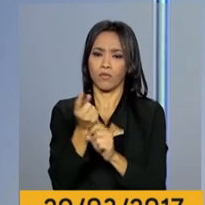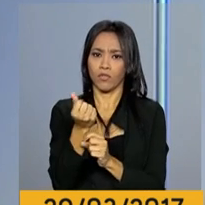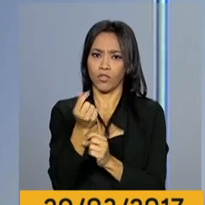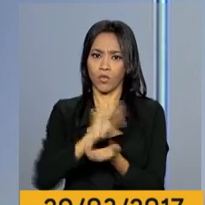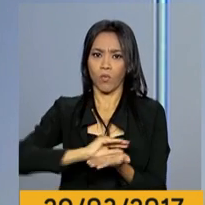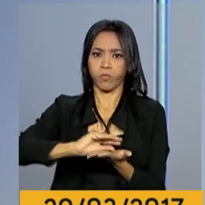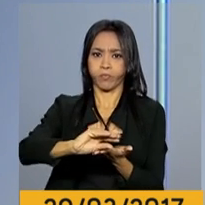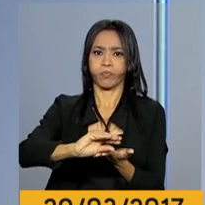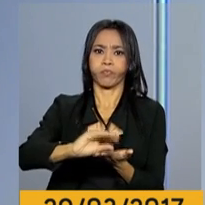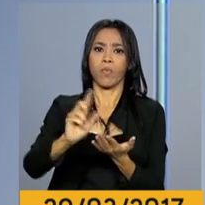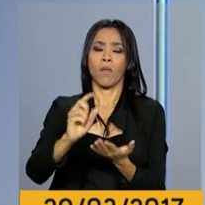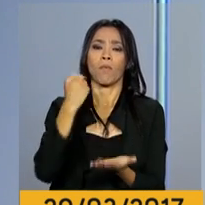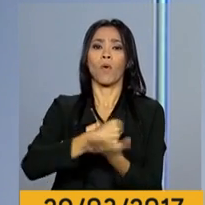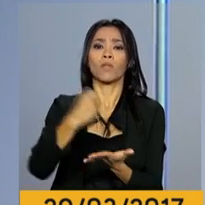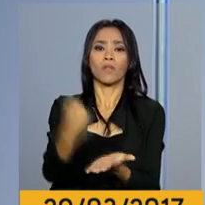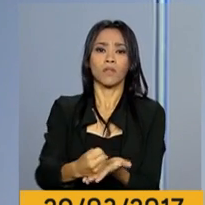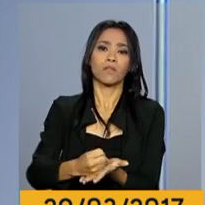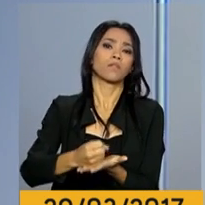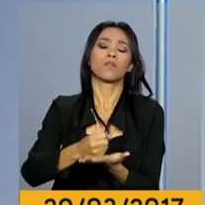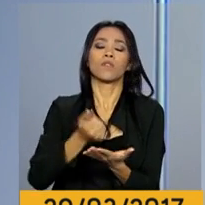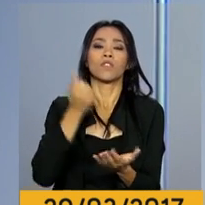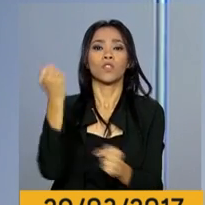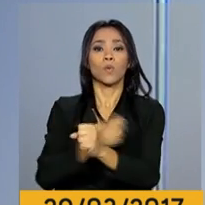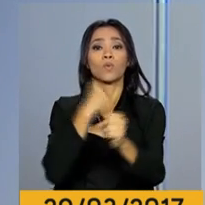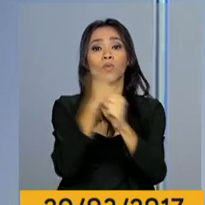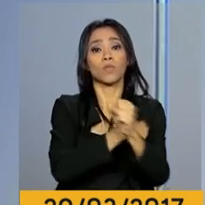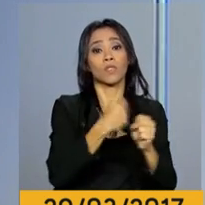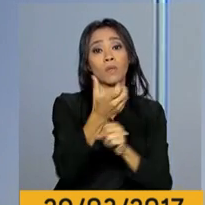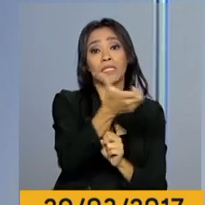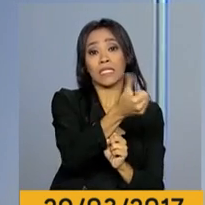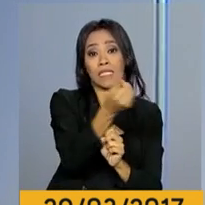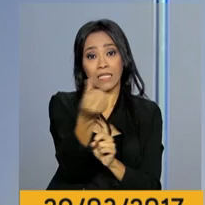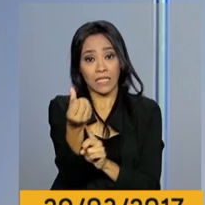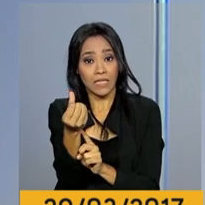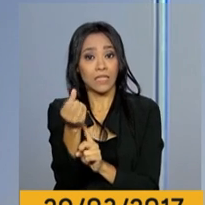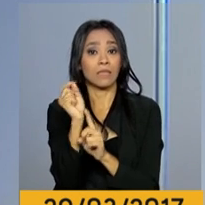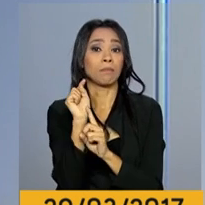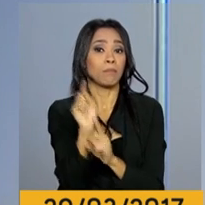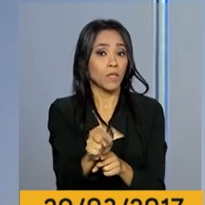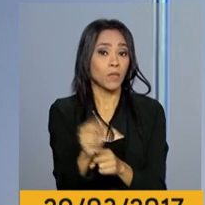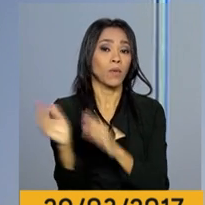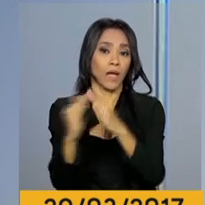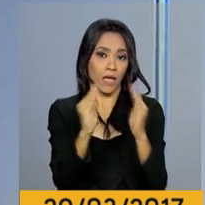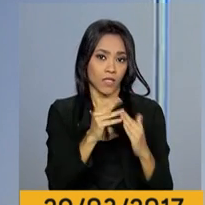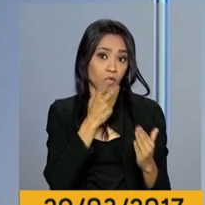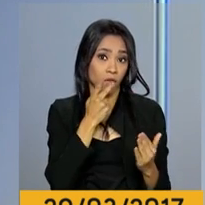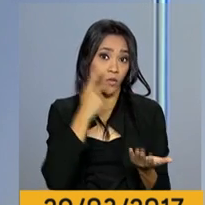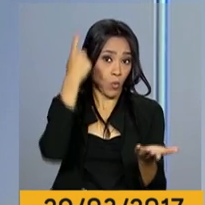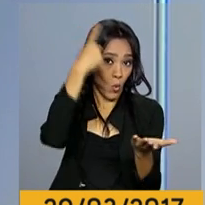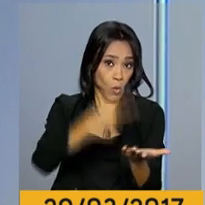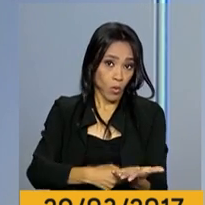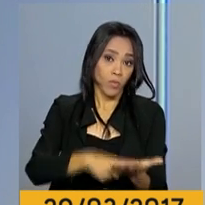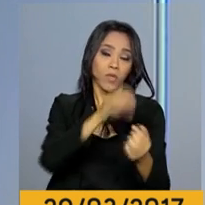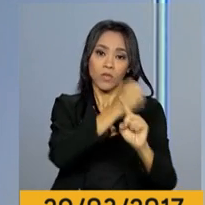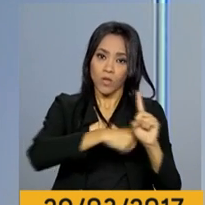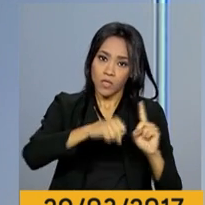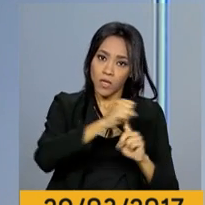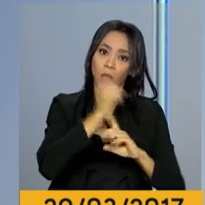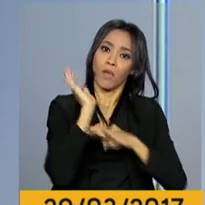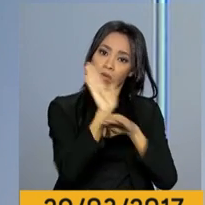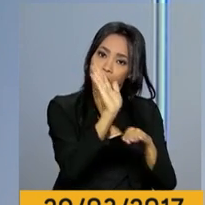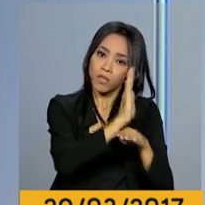construção de 600 mil casas estou falando de responsabilidade social que é voltada para os mais vulneráveis